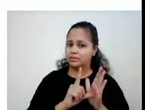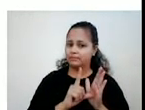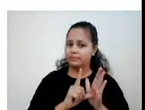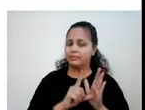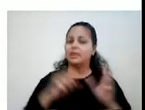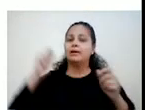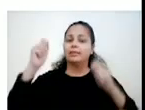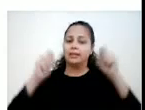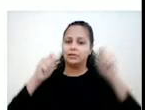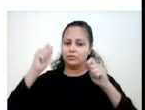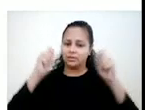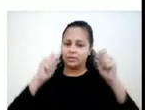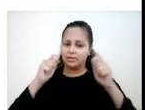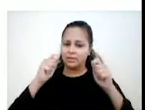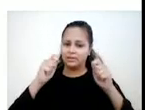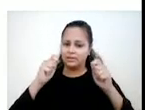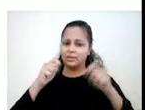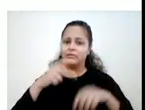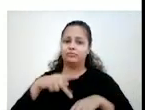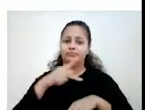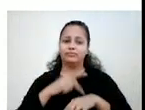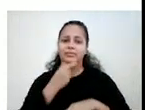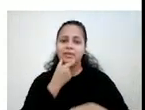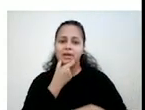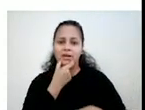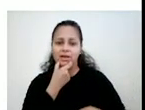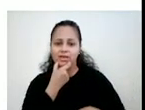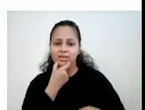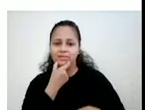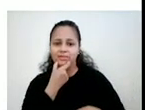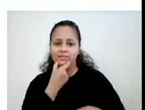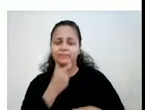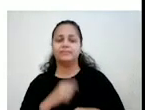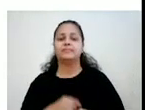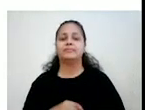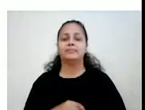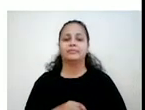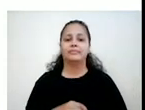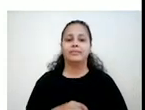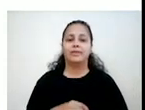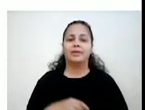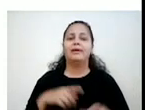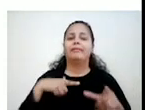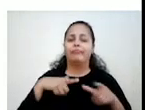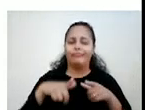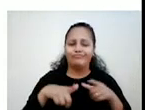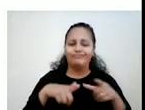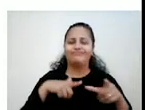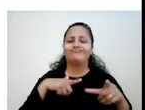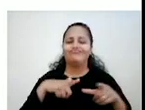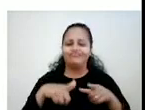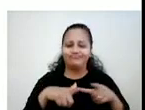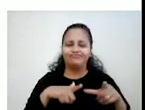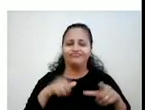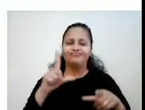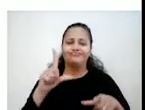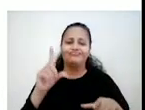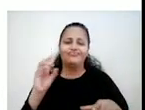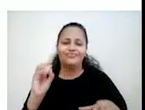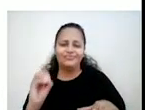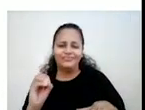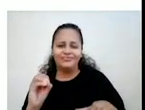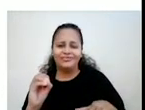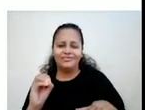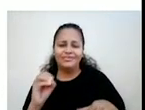durante a industrialização na Inglaterra. Ou seja, eram jornadas extensas de trabalho, de 10